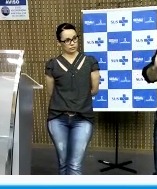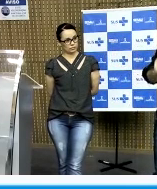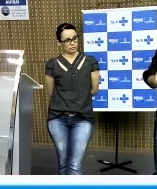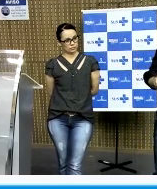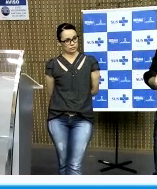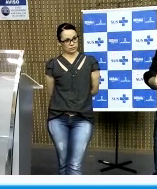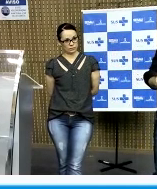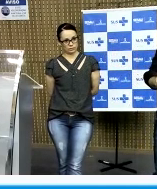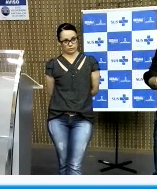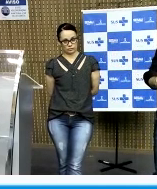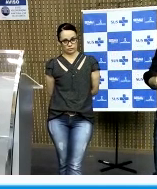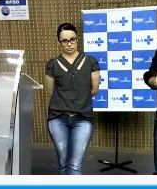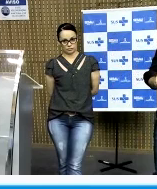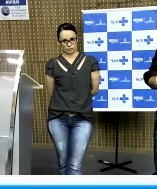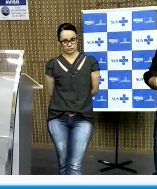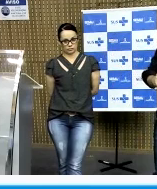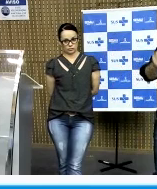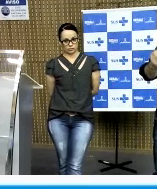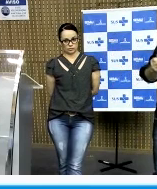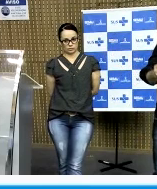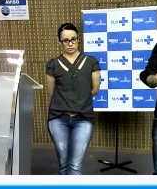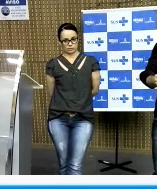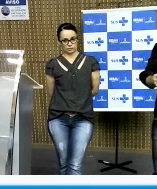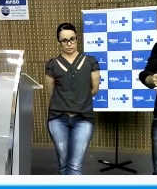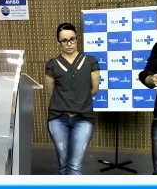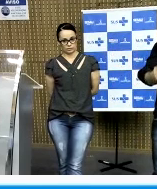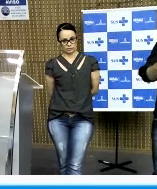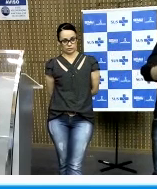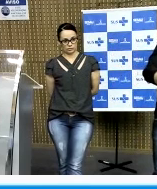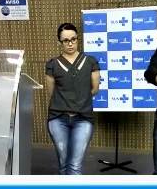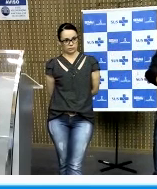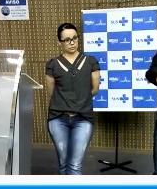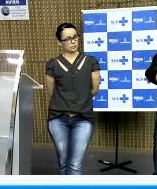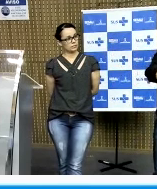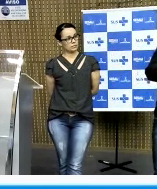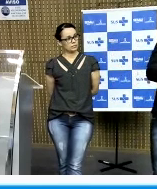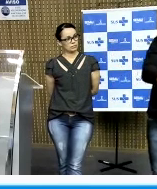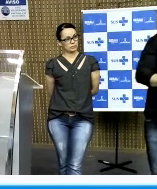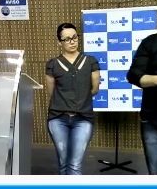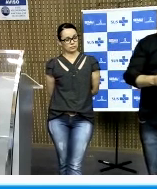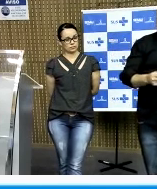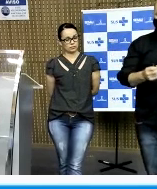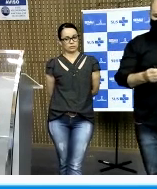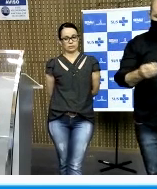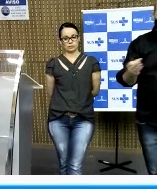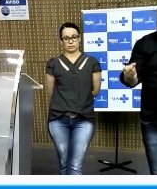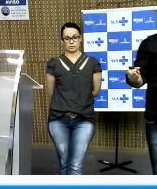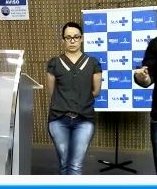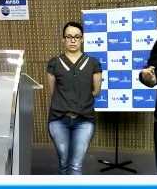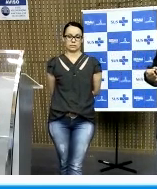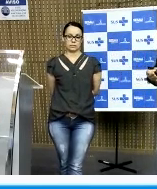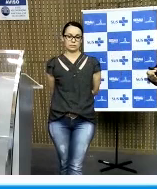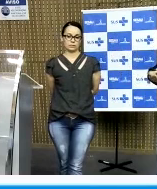quadrimestre, agora que é o segundo de 2021. O percentual de diabéticos com a hemoglobina glicolizada ou glicada, ele